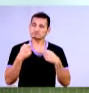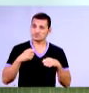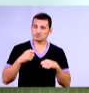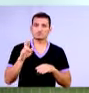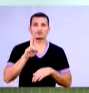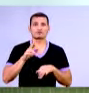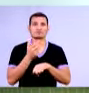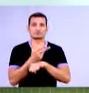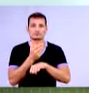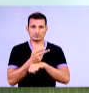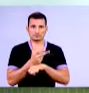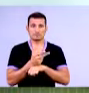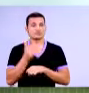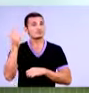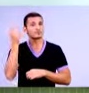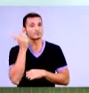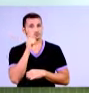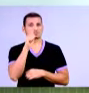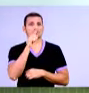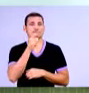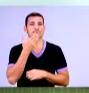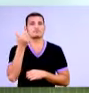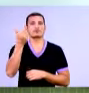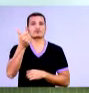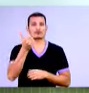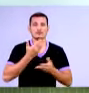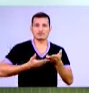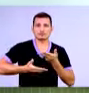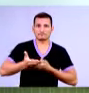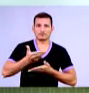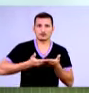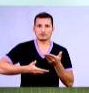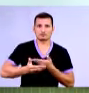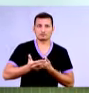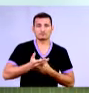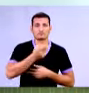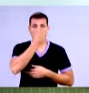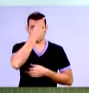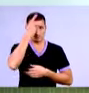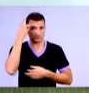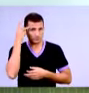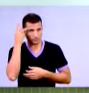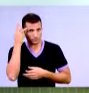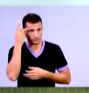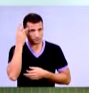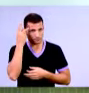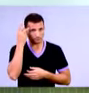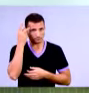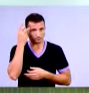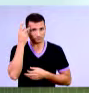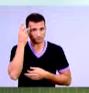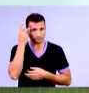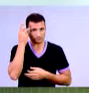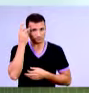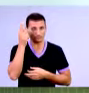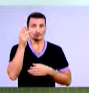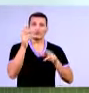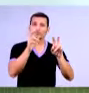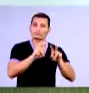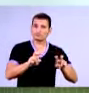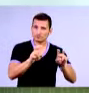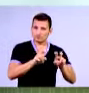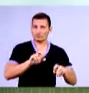isso, para conseguir melhorar a interatividade entre as pessoas e o computador